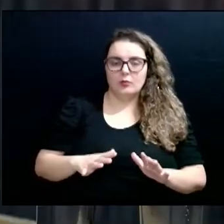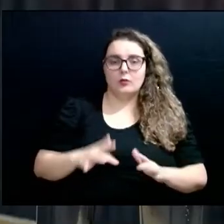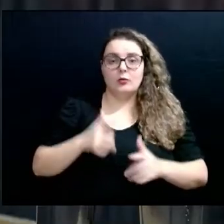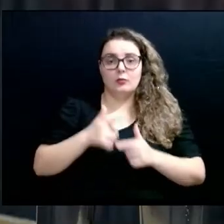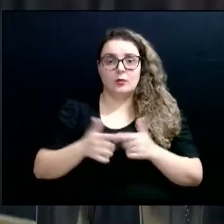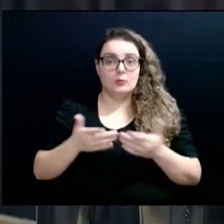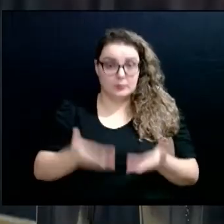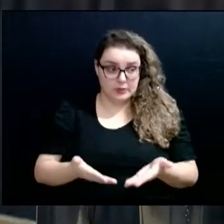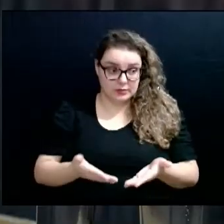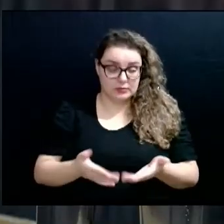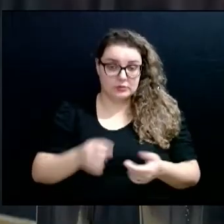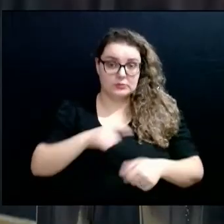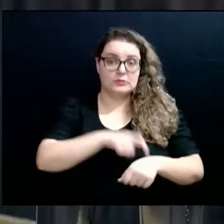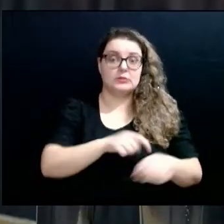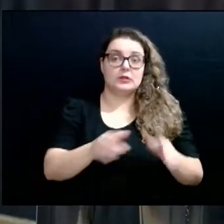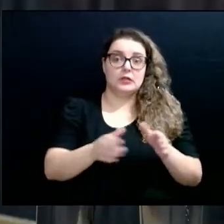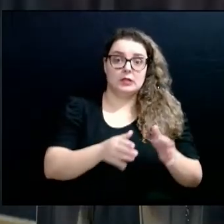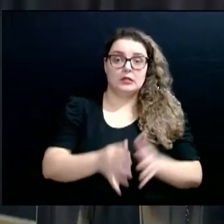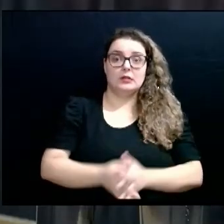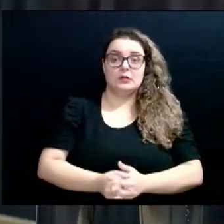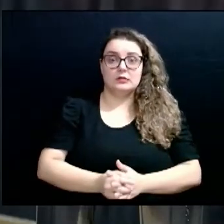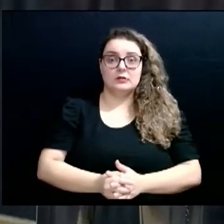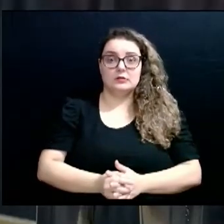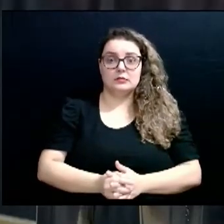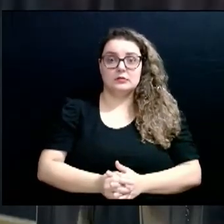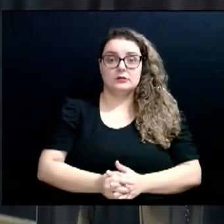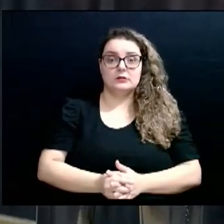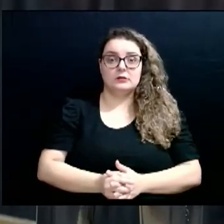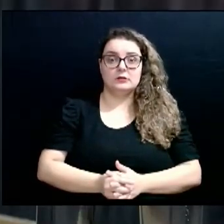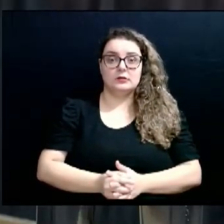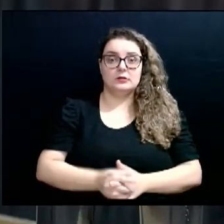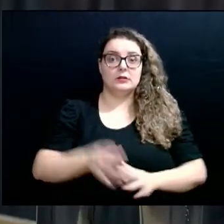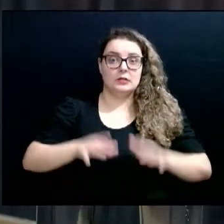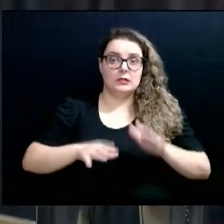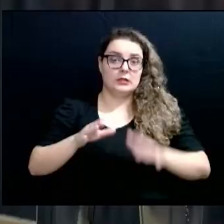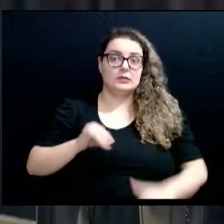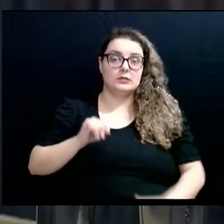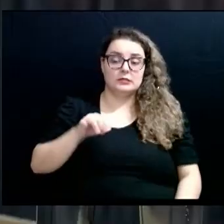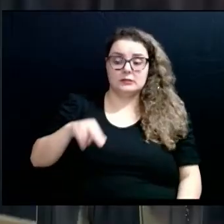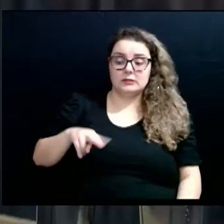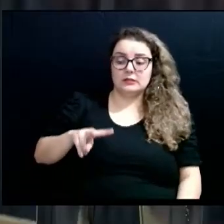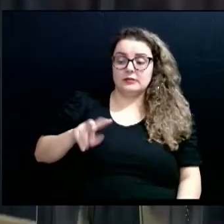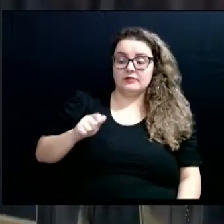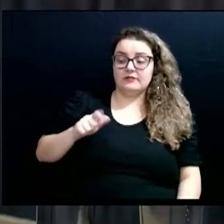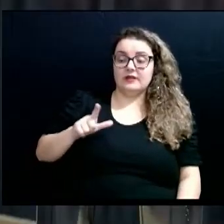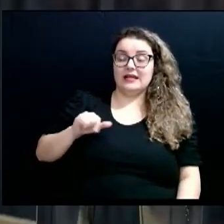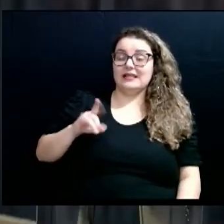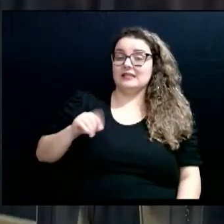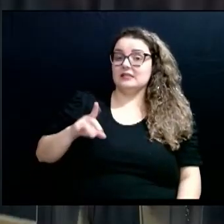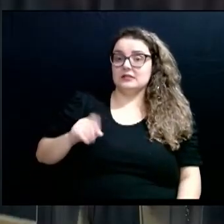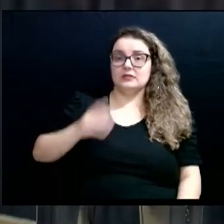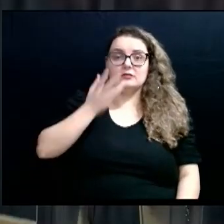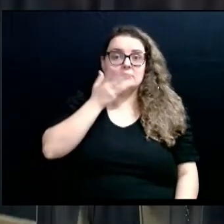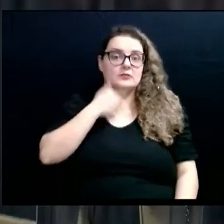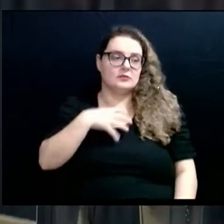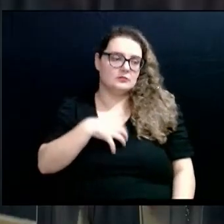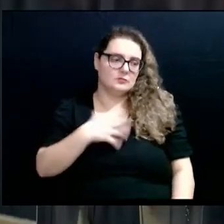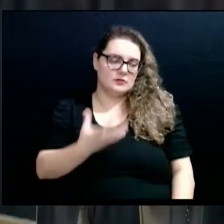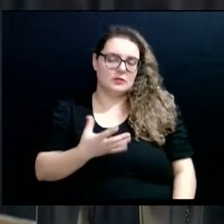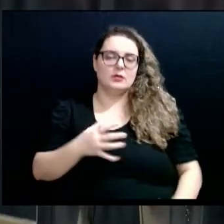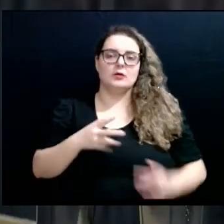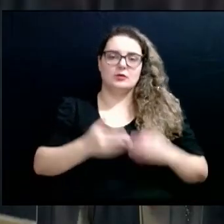naquele momento é que você acaba invalidando o que a criança está sentindo. Então, todas as emoções